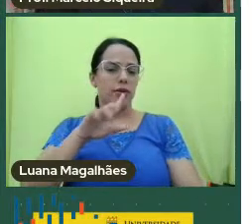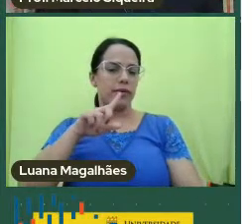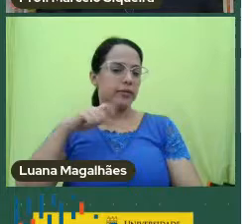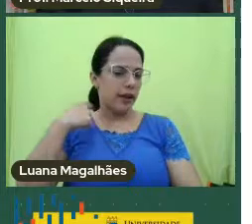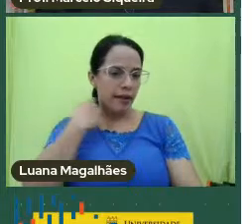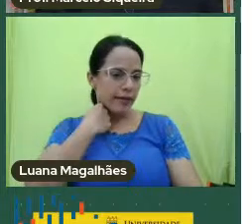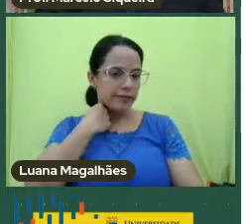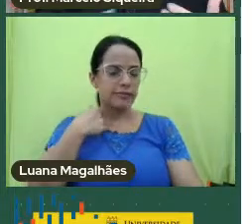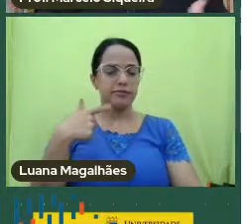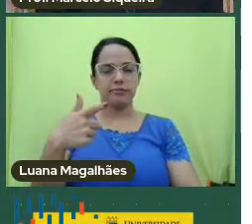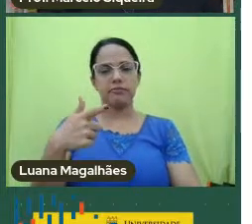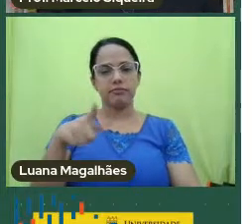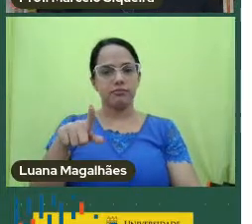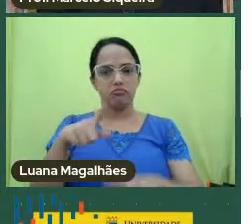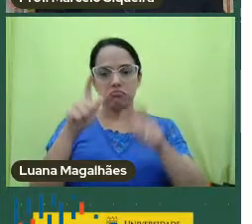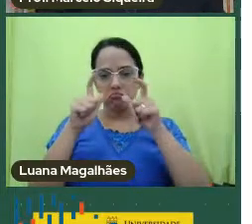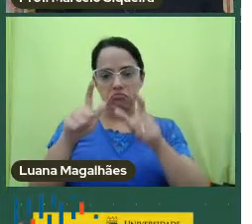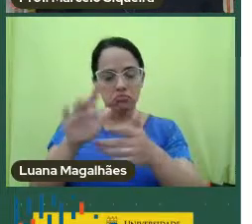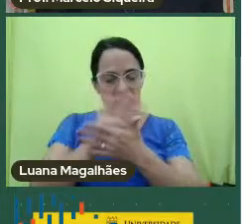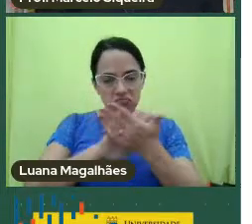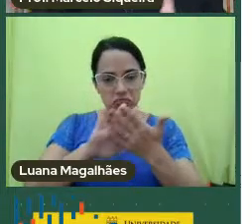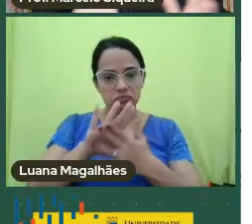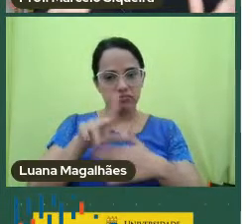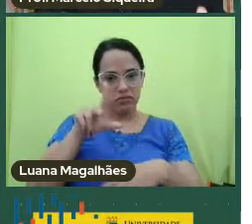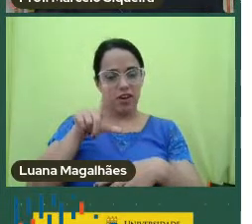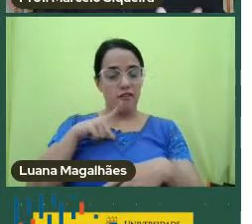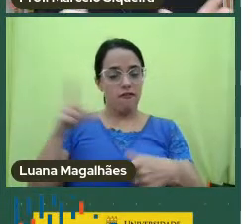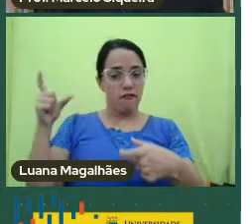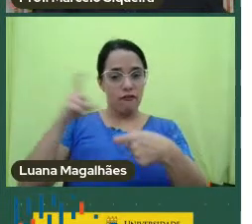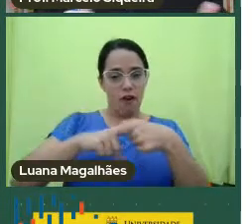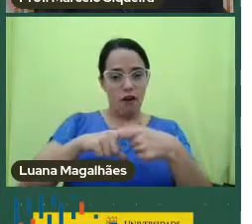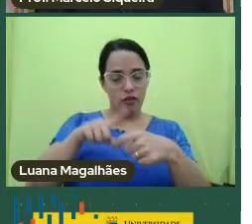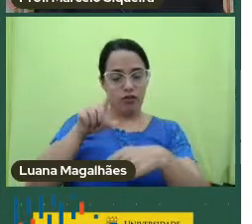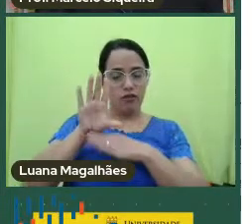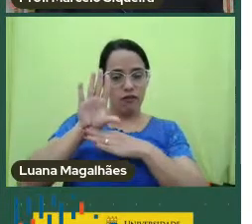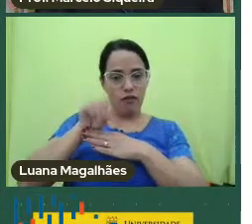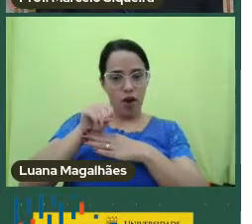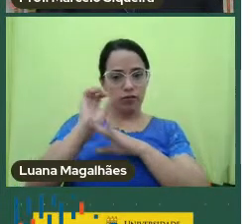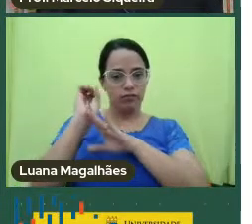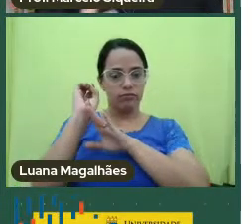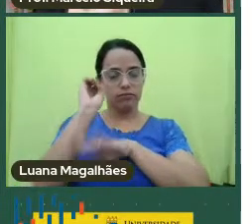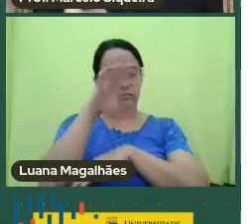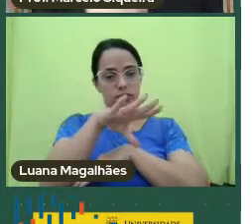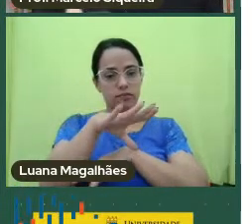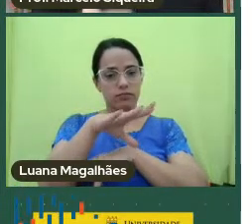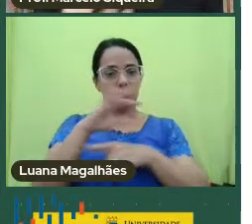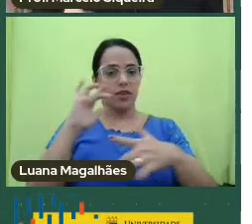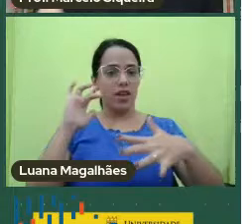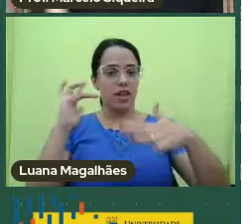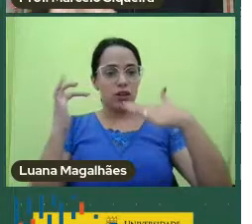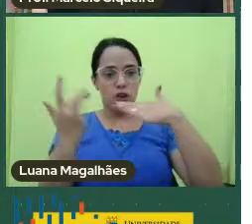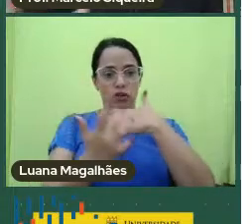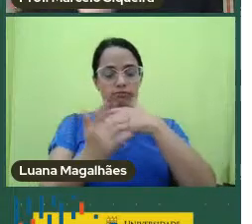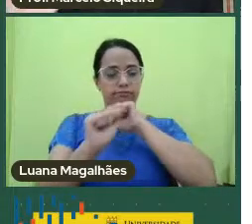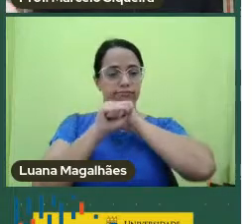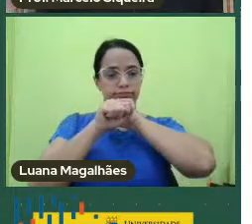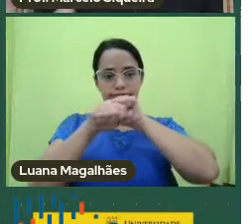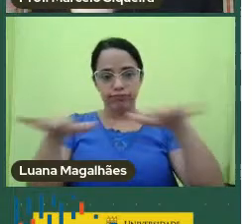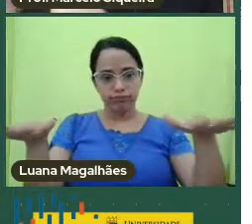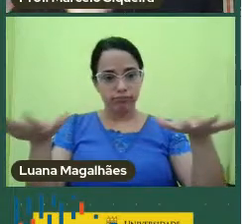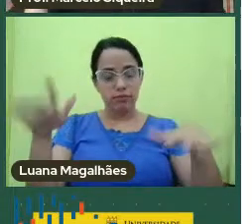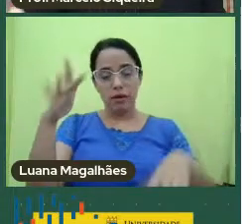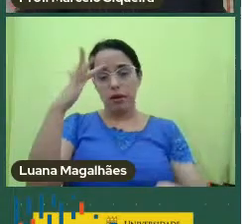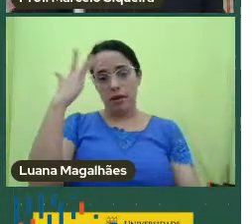se interessou. Ela volta, tira a foto e faz uma postagem em suas redes sociais, divulgando e falando, olha, ninguém